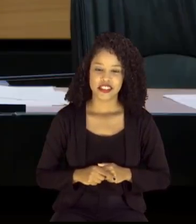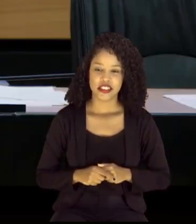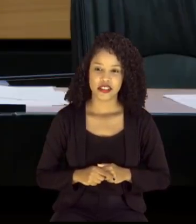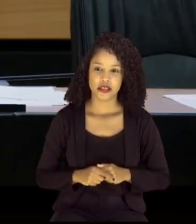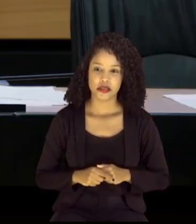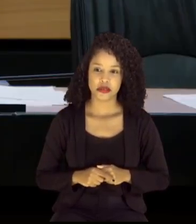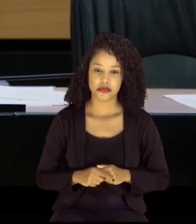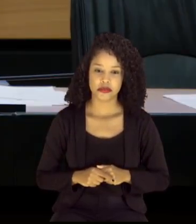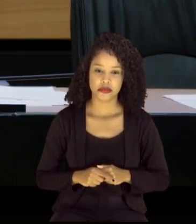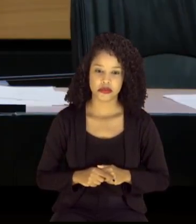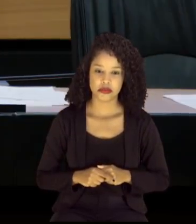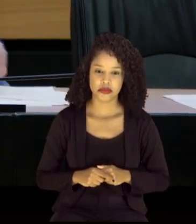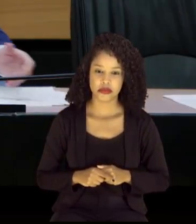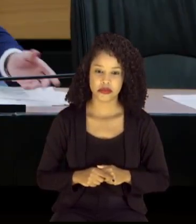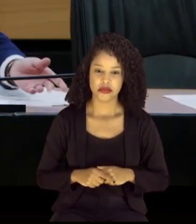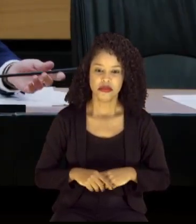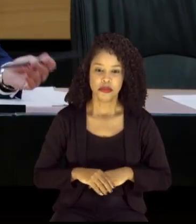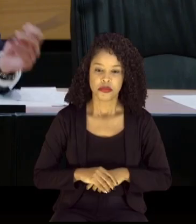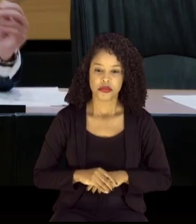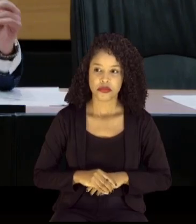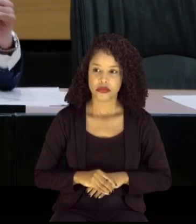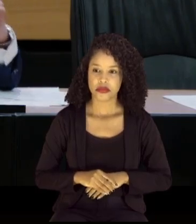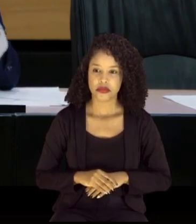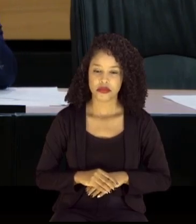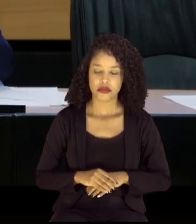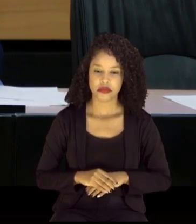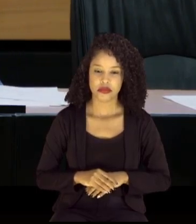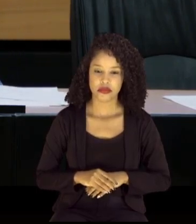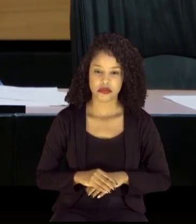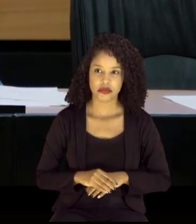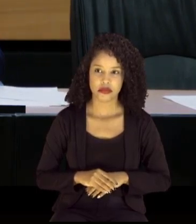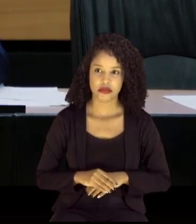Não havendo...